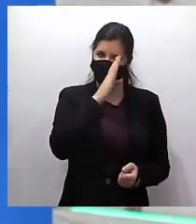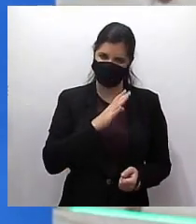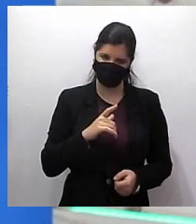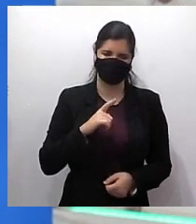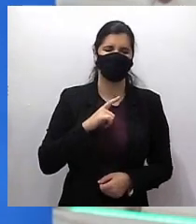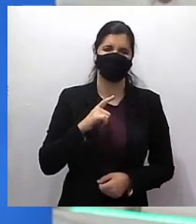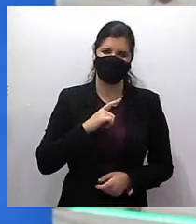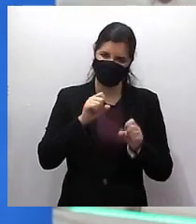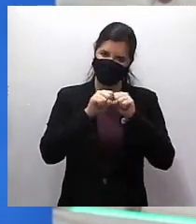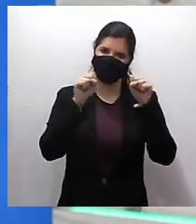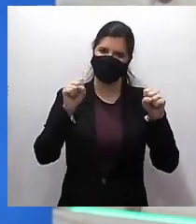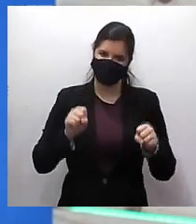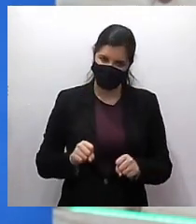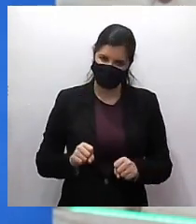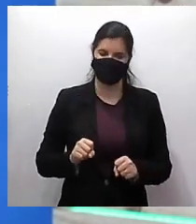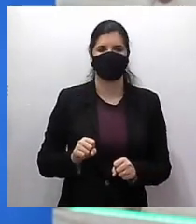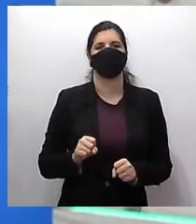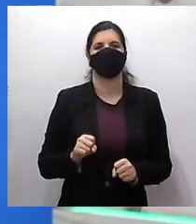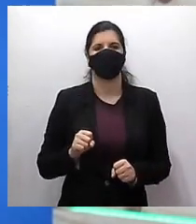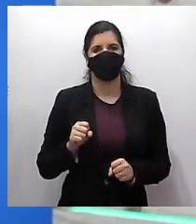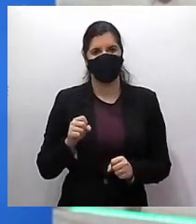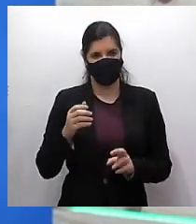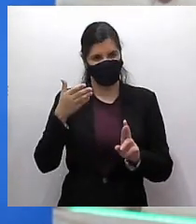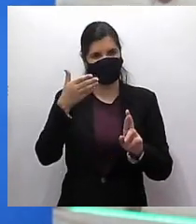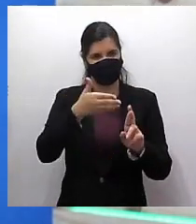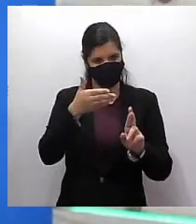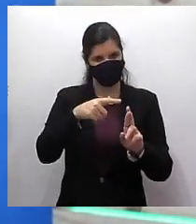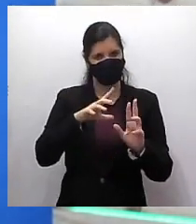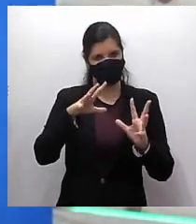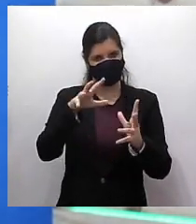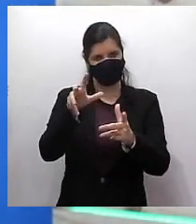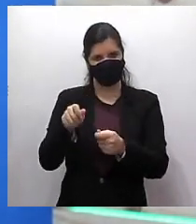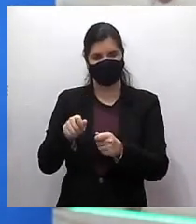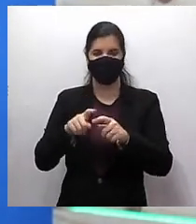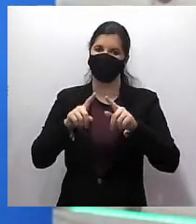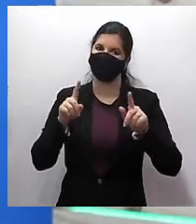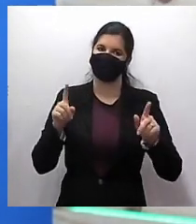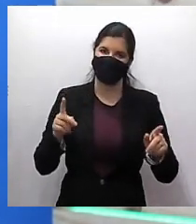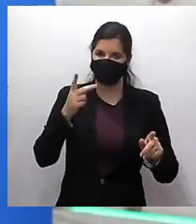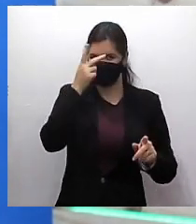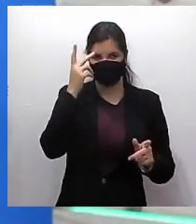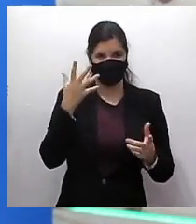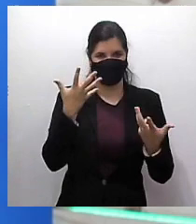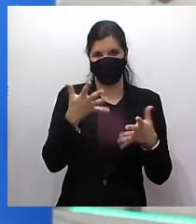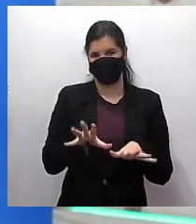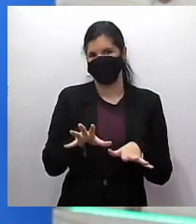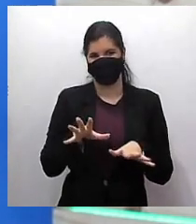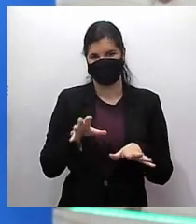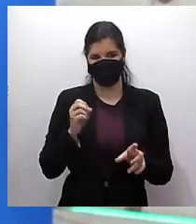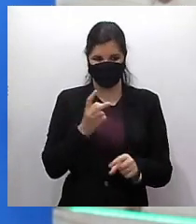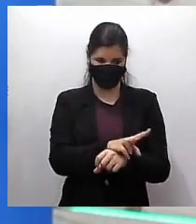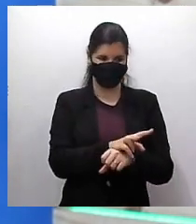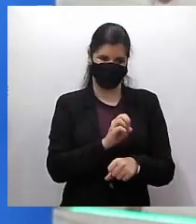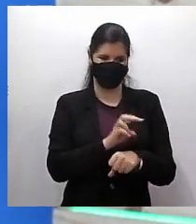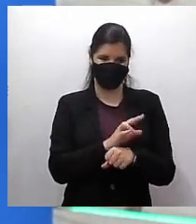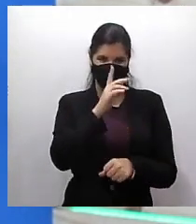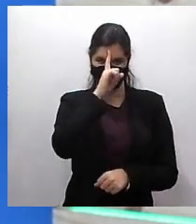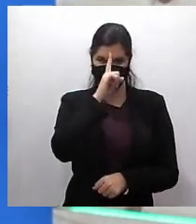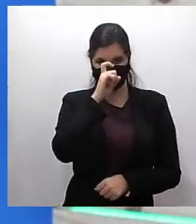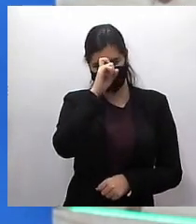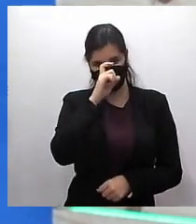Até sistema de saúde que assim é referência no mundo, mas ninguém quer ser atendido em hospital público no Brasil,